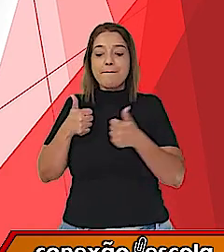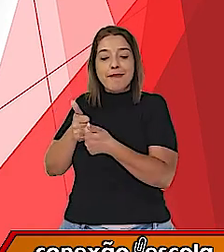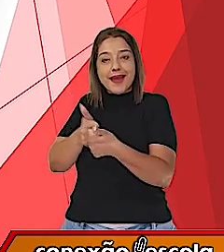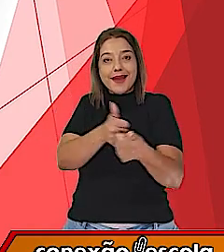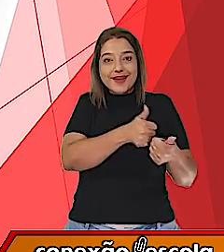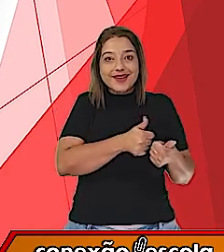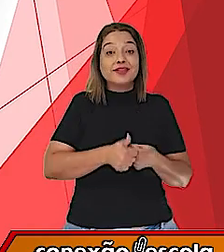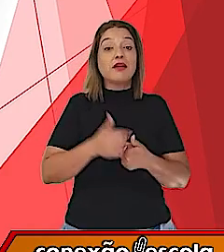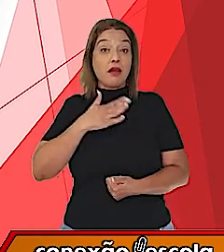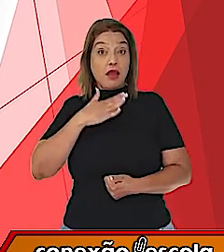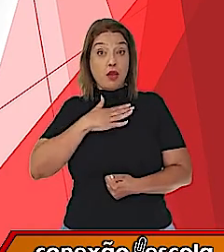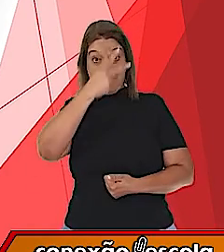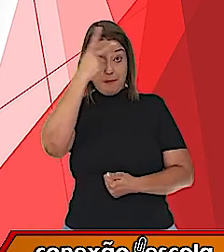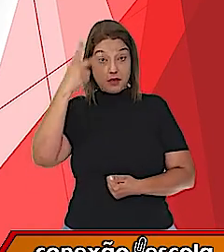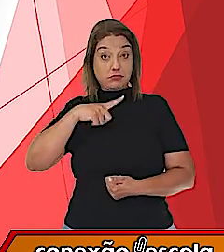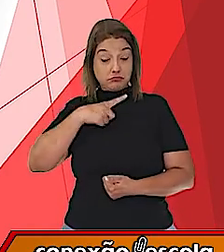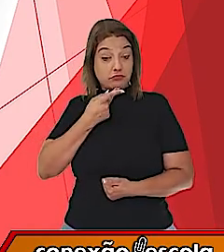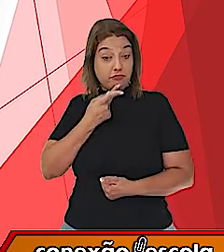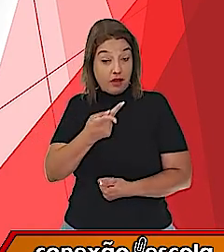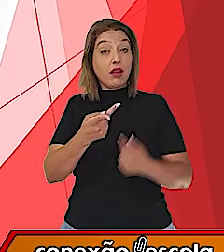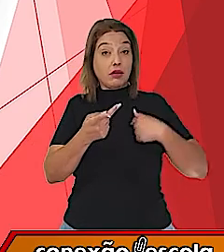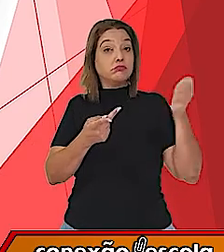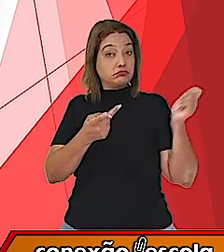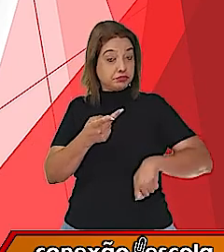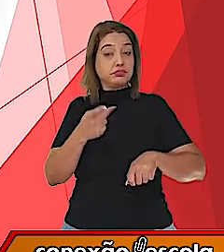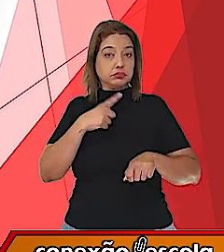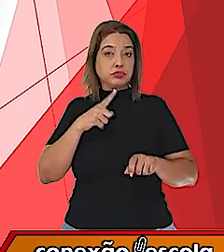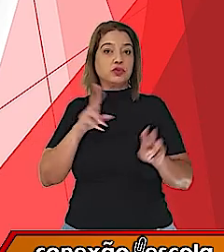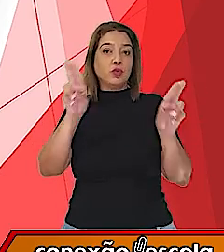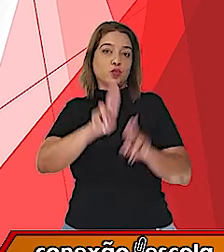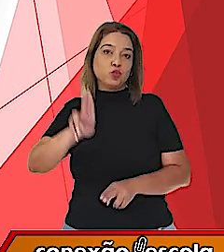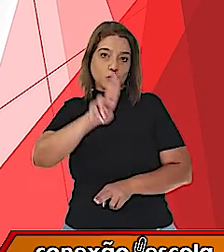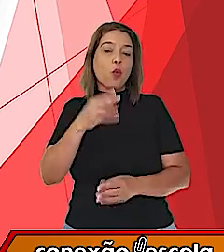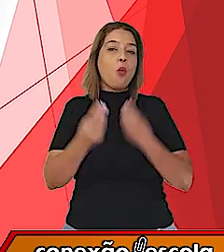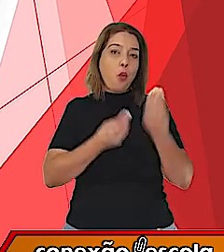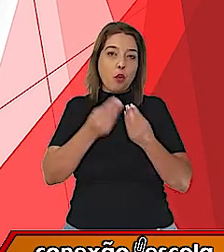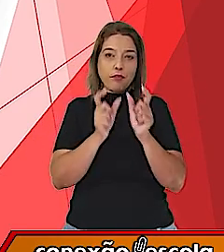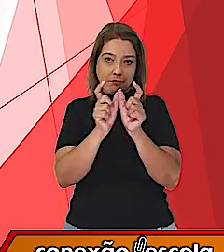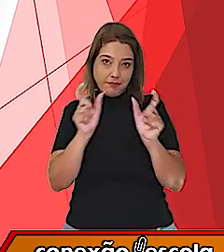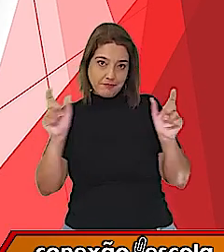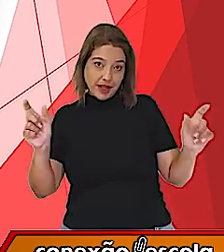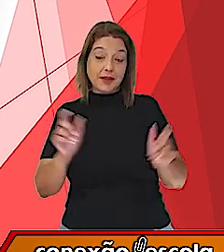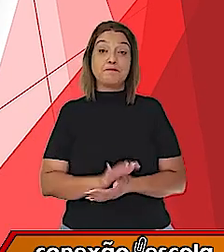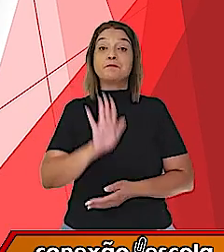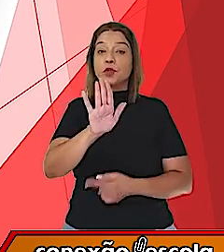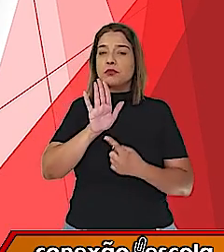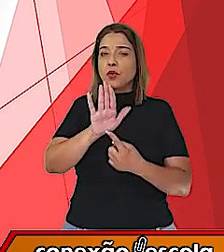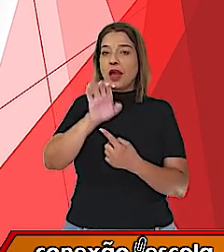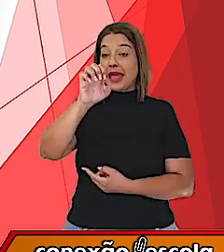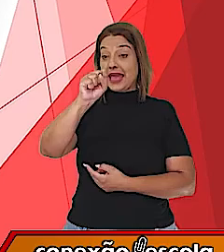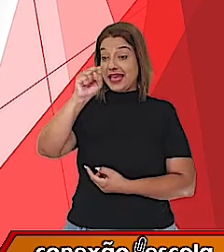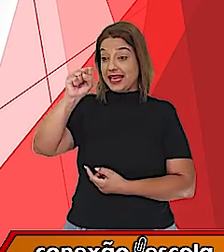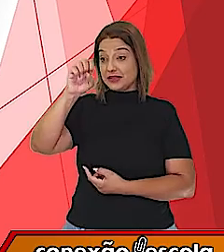mim. E como sou a pessoa que fala, posso usar estes termos. Já os demonstrativos